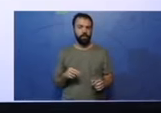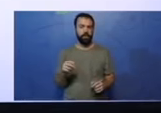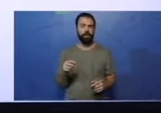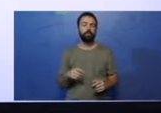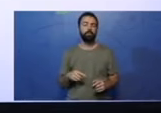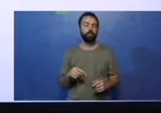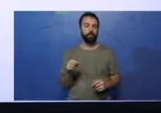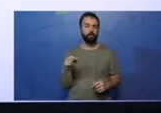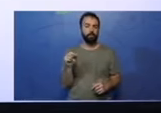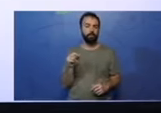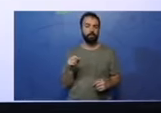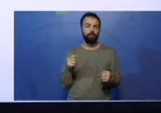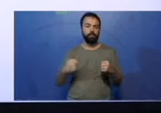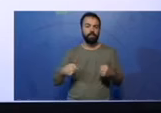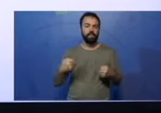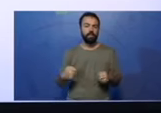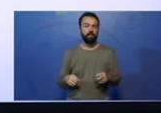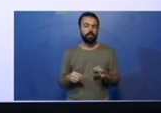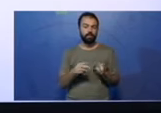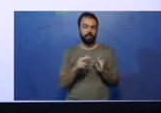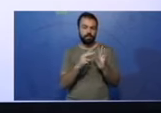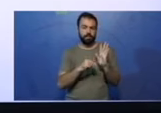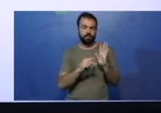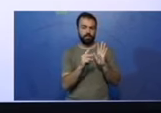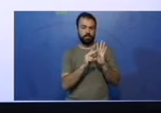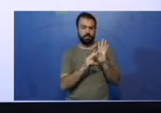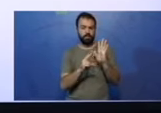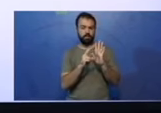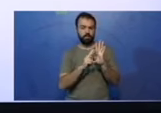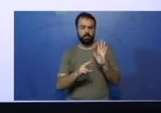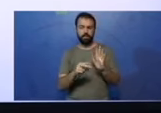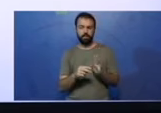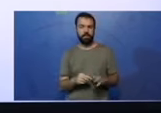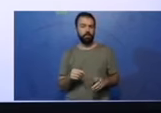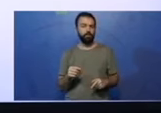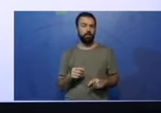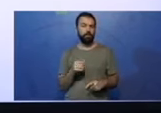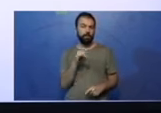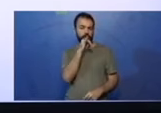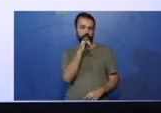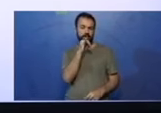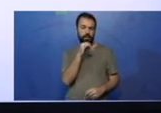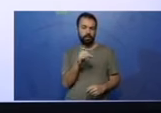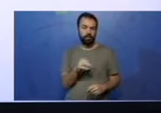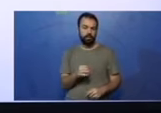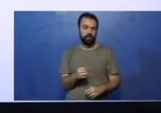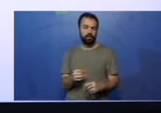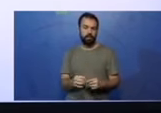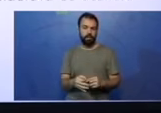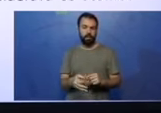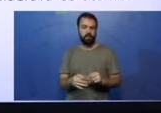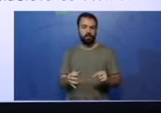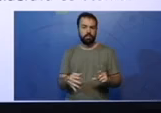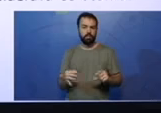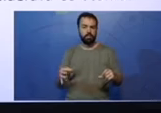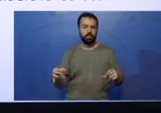representação visível. Por exemplo, as células e seus componentes e os átomos.